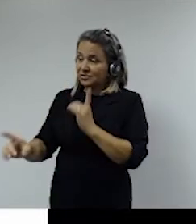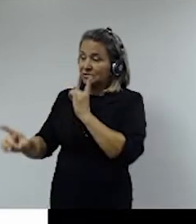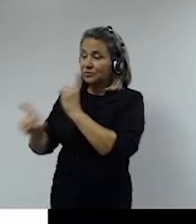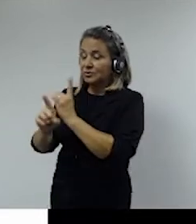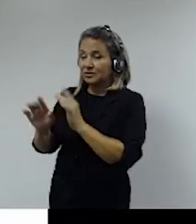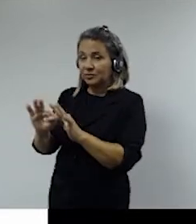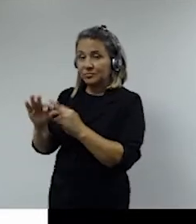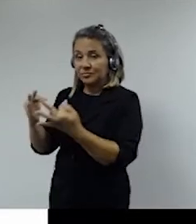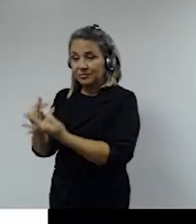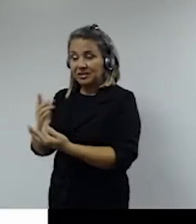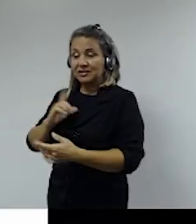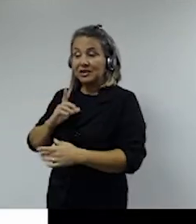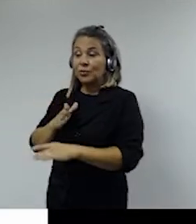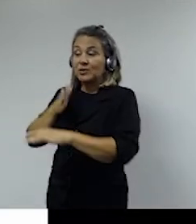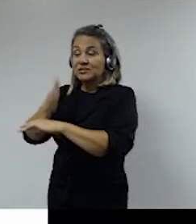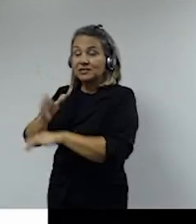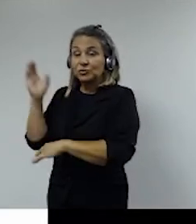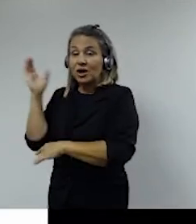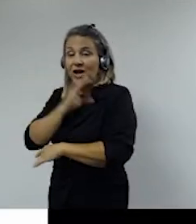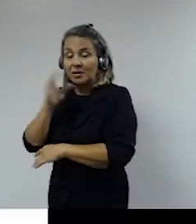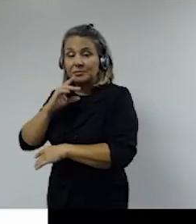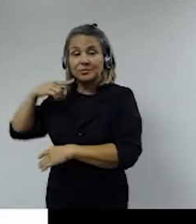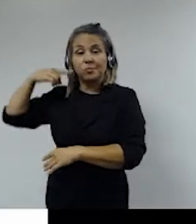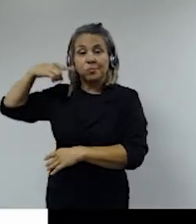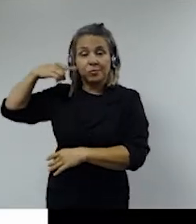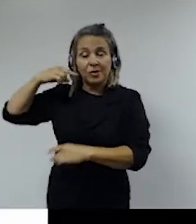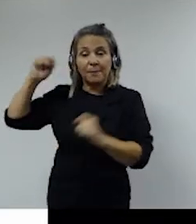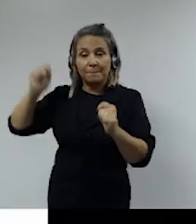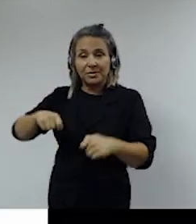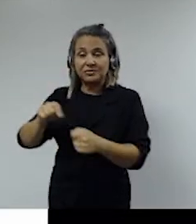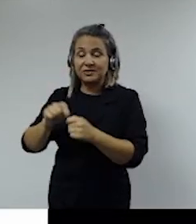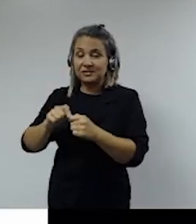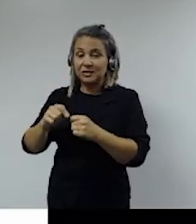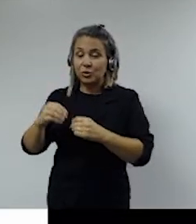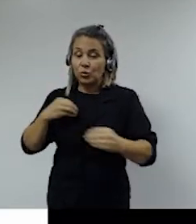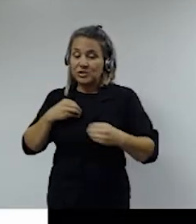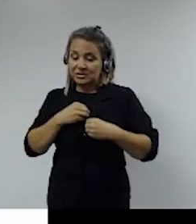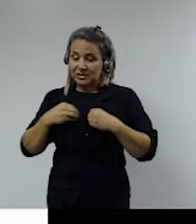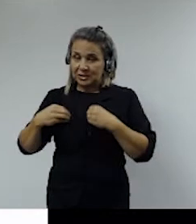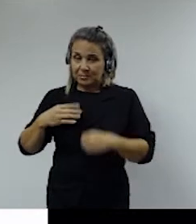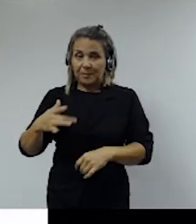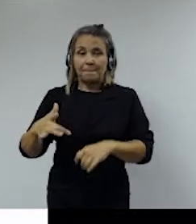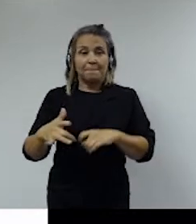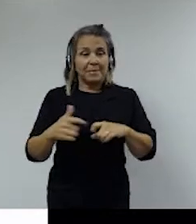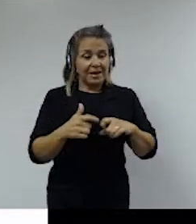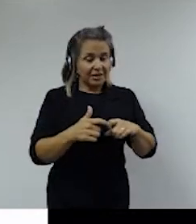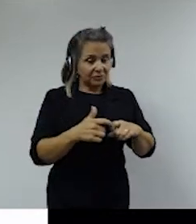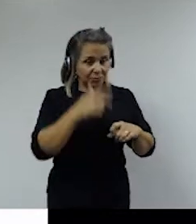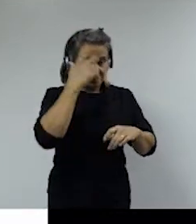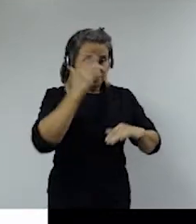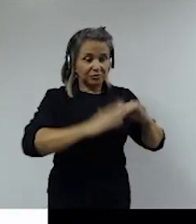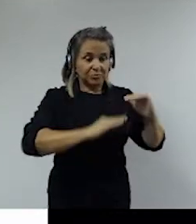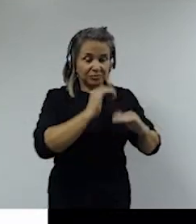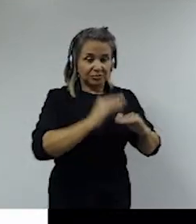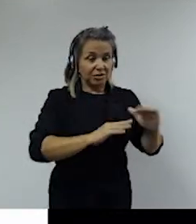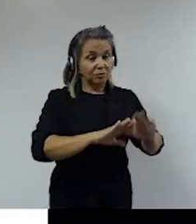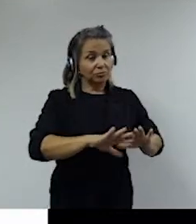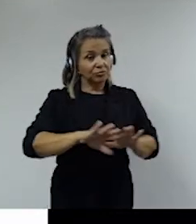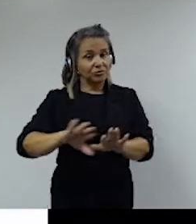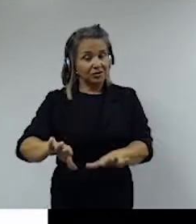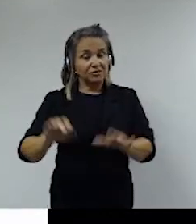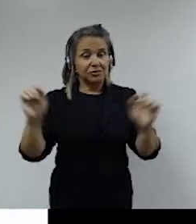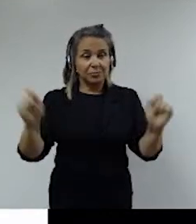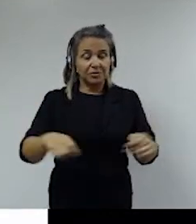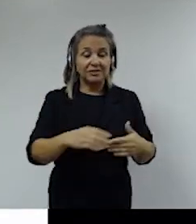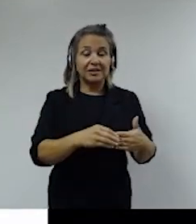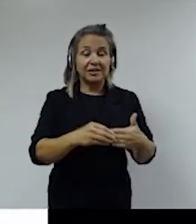ela tenha acesso rápido a um advogado, que ela seja submetida a um exame médico por um profissional independente e que ela seja